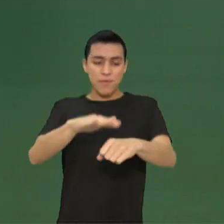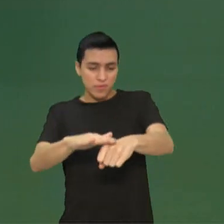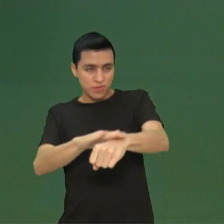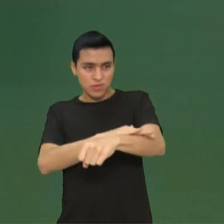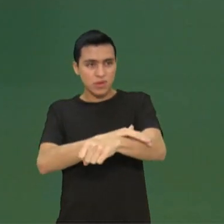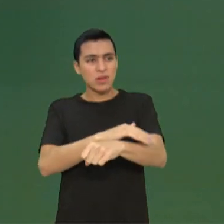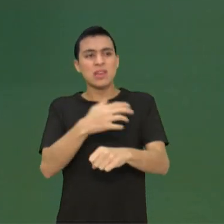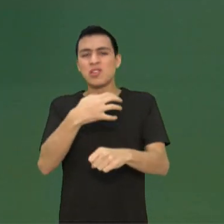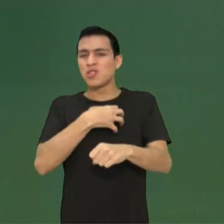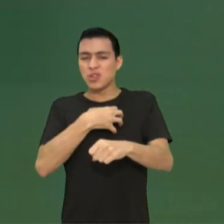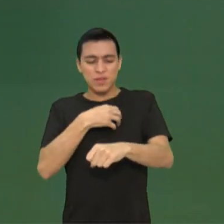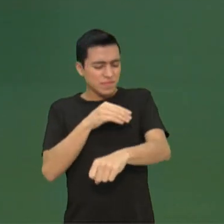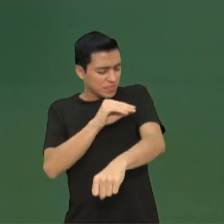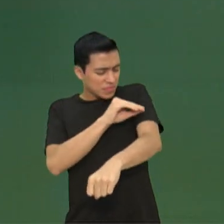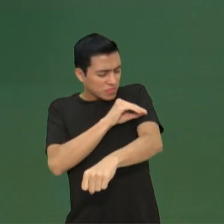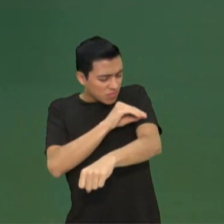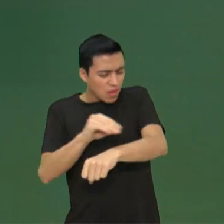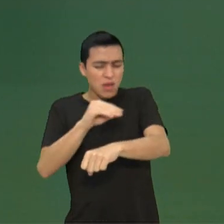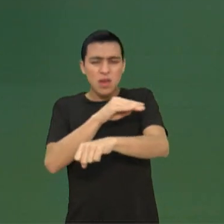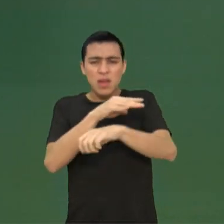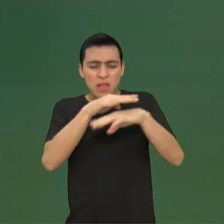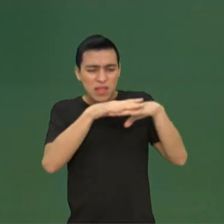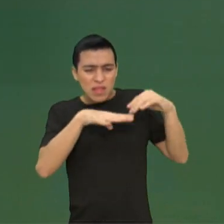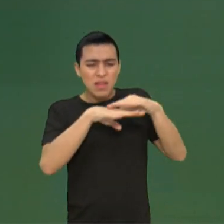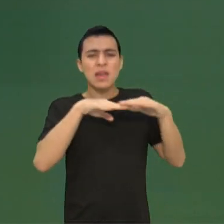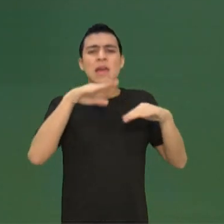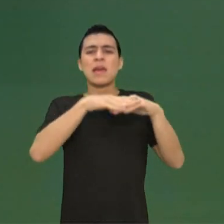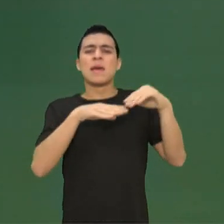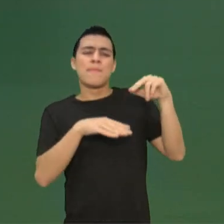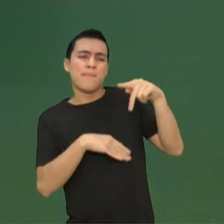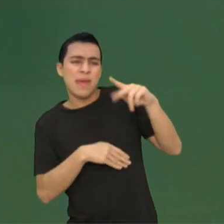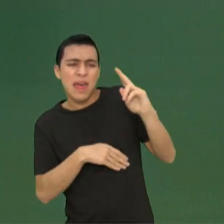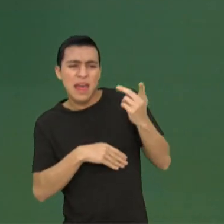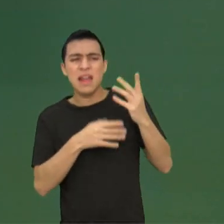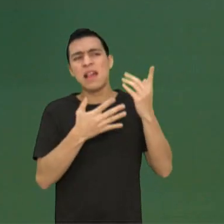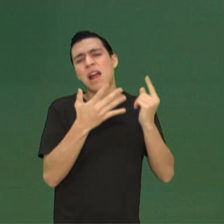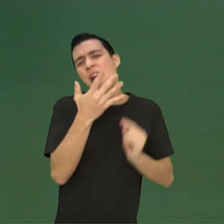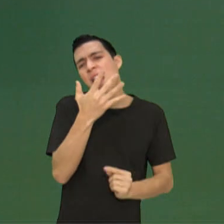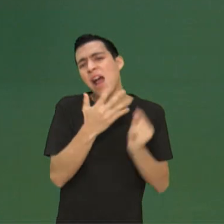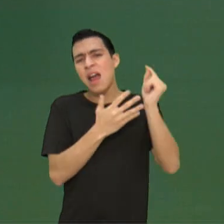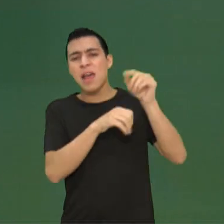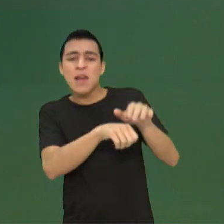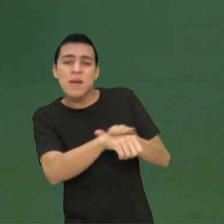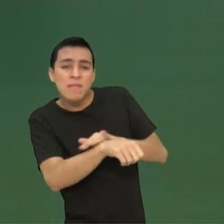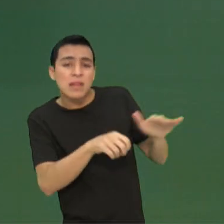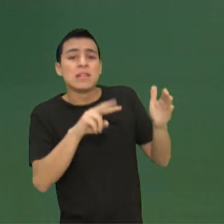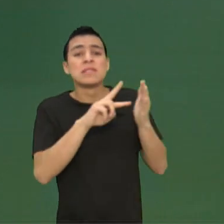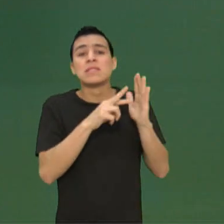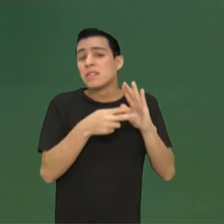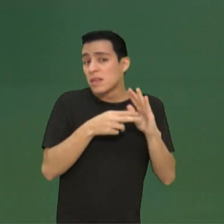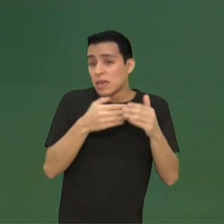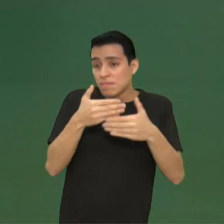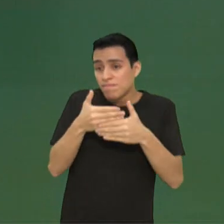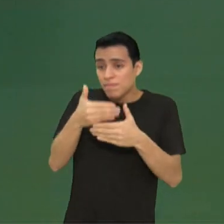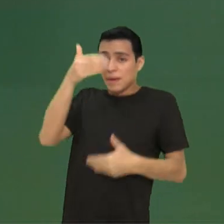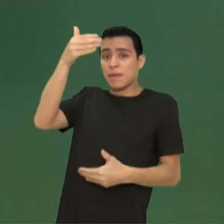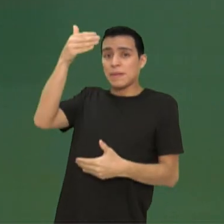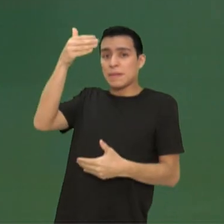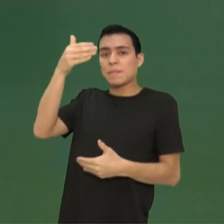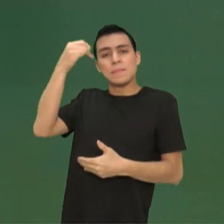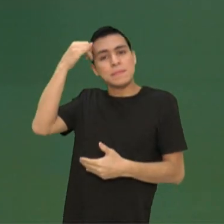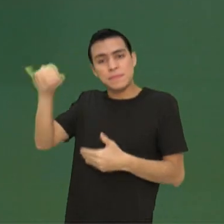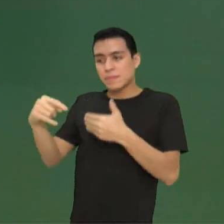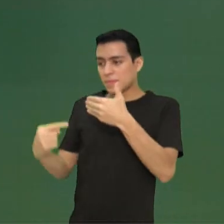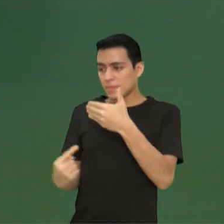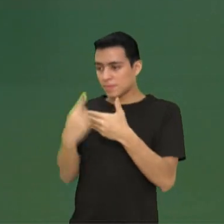esse formato, tem essas camadas, tem o pH que ela tem, todas as condições da pele, é porque ela é uma barreira, para evitar